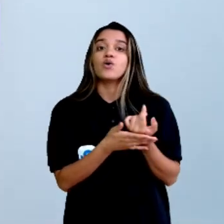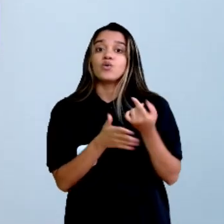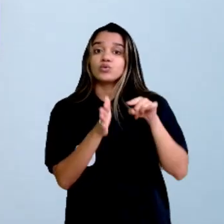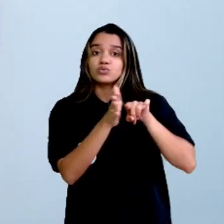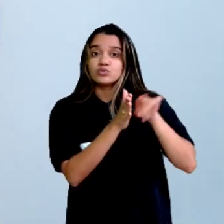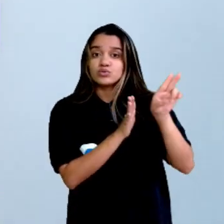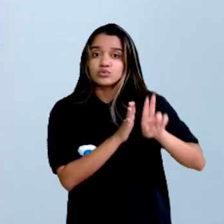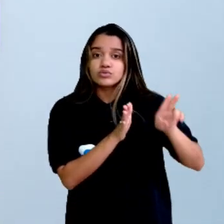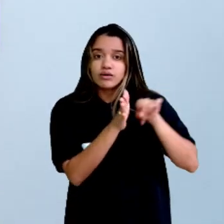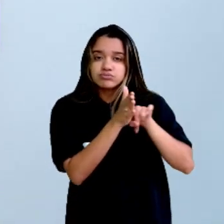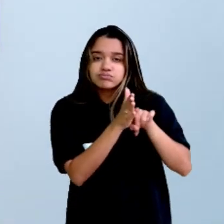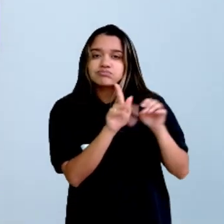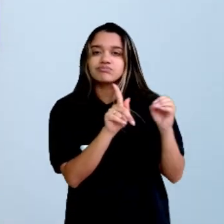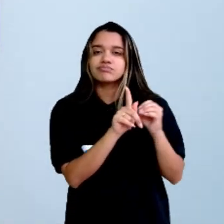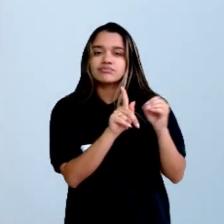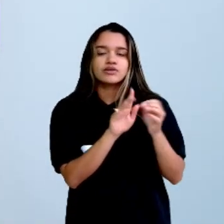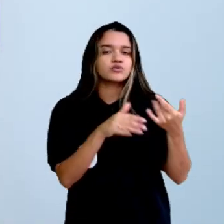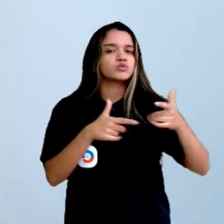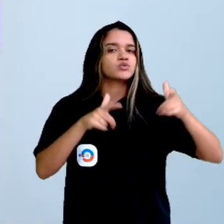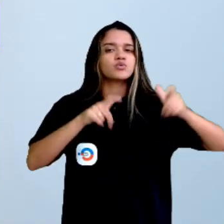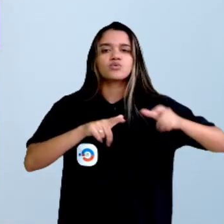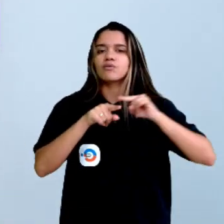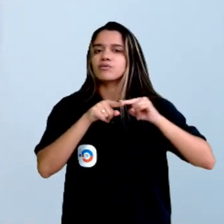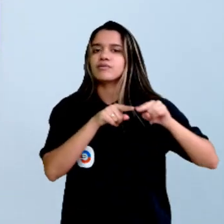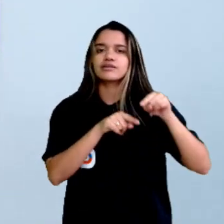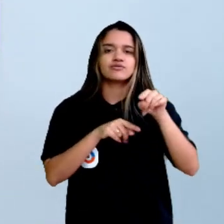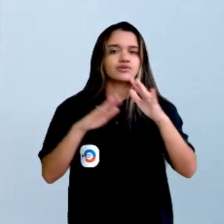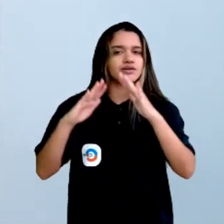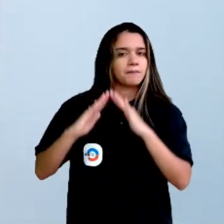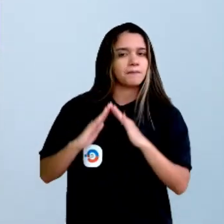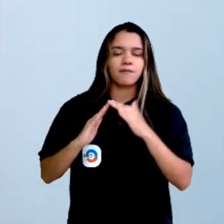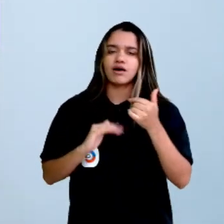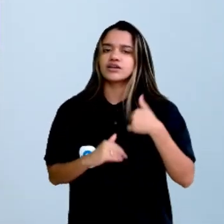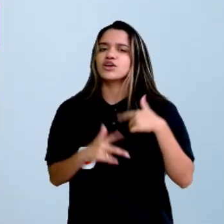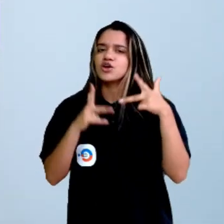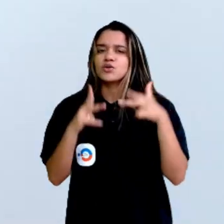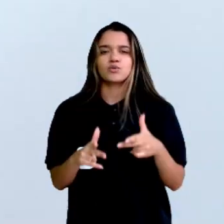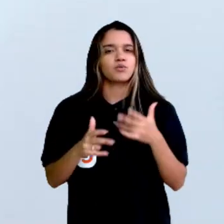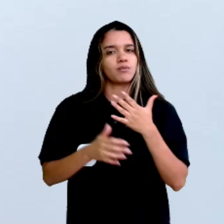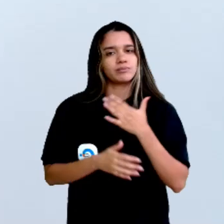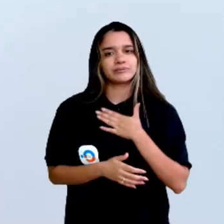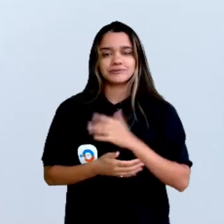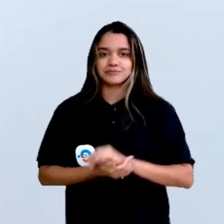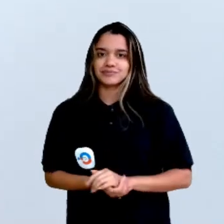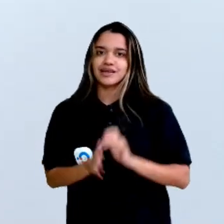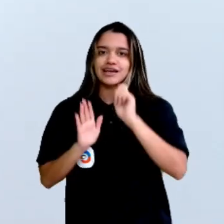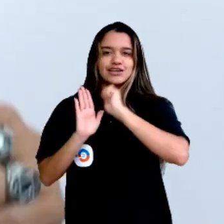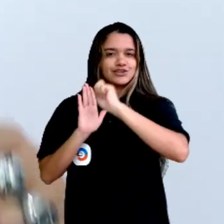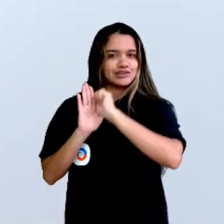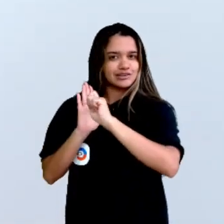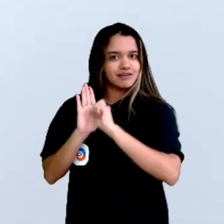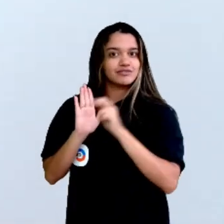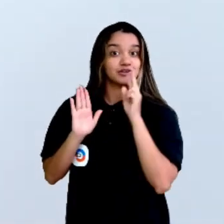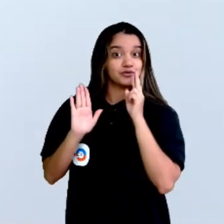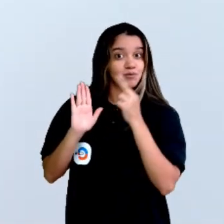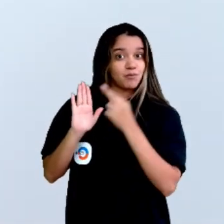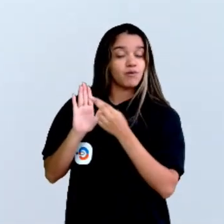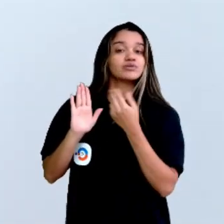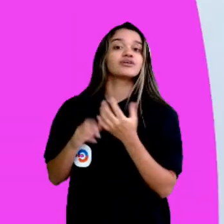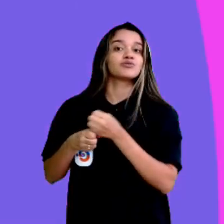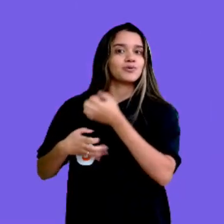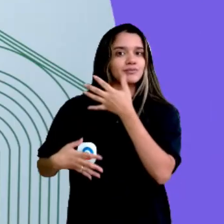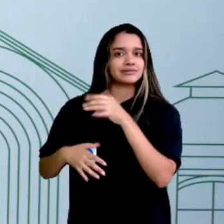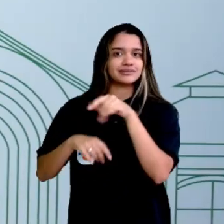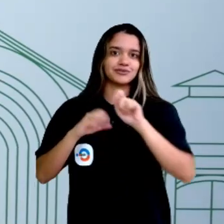ou perímetro de algum lugar do bairro que você mora, assim como eu fiz com a Praça da Várzea. Escreve tuas respostas no comentário deste